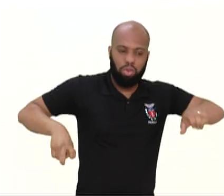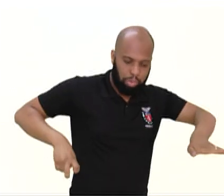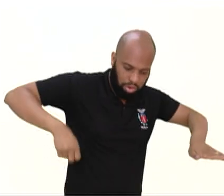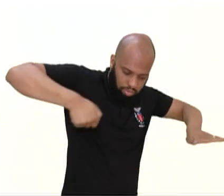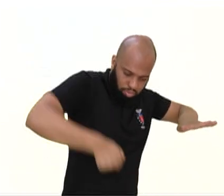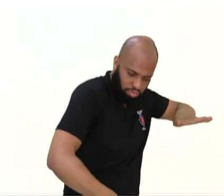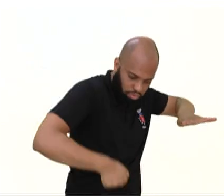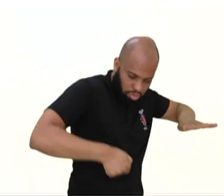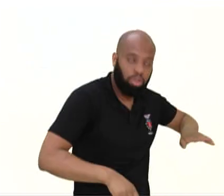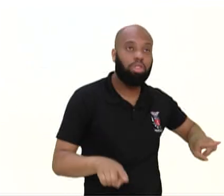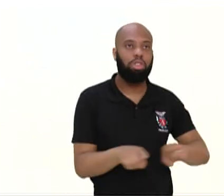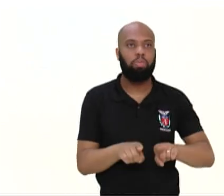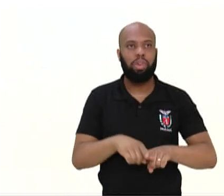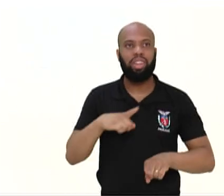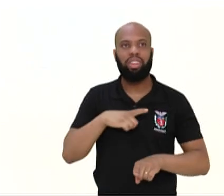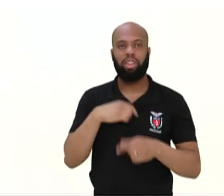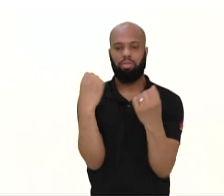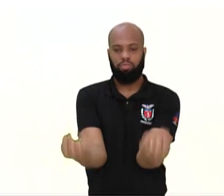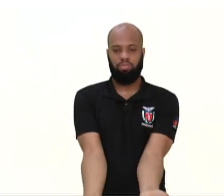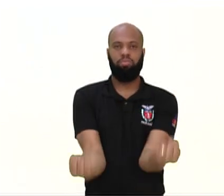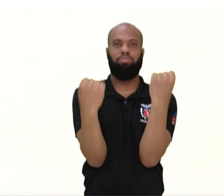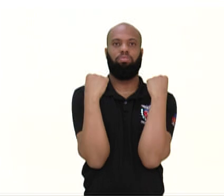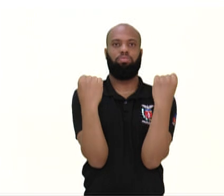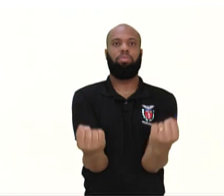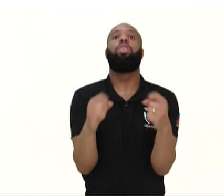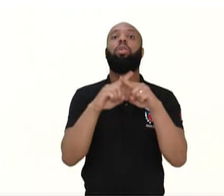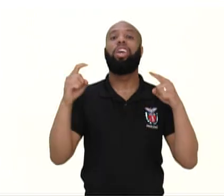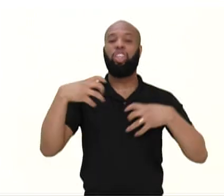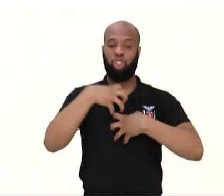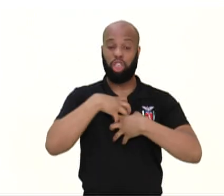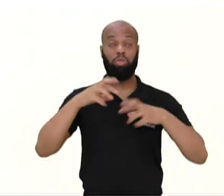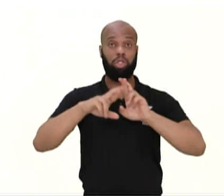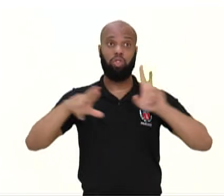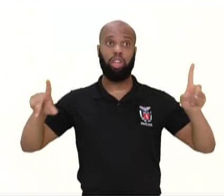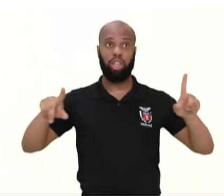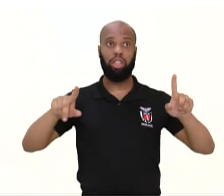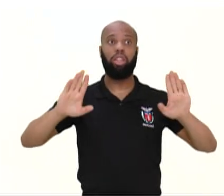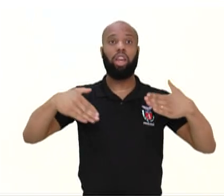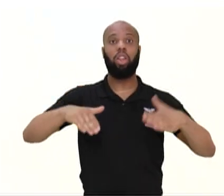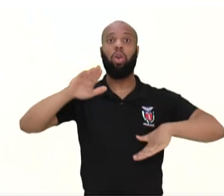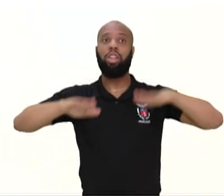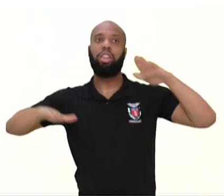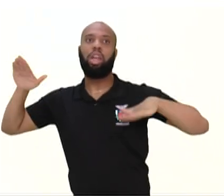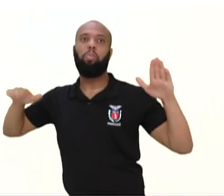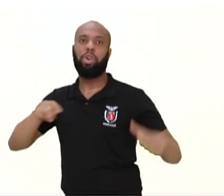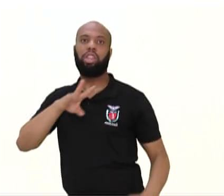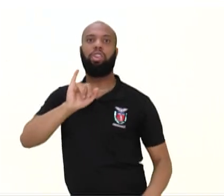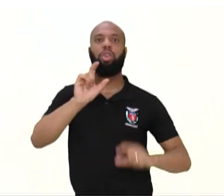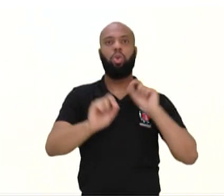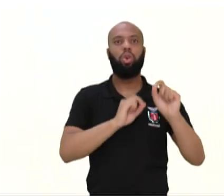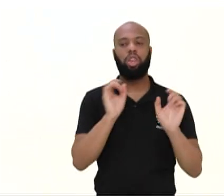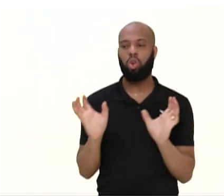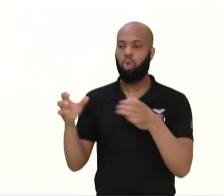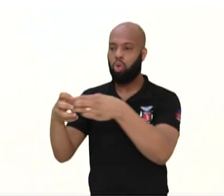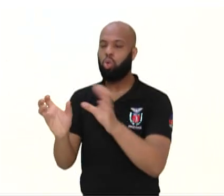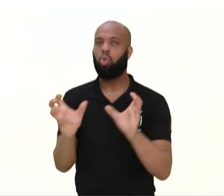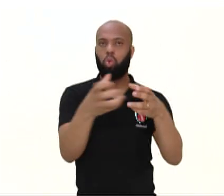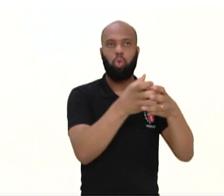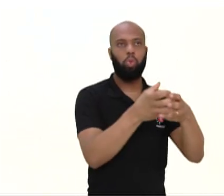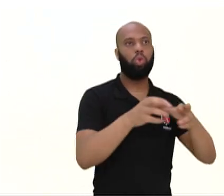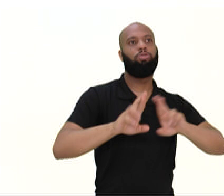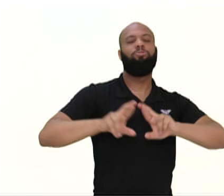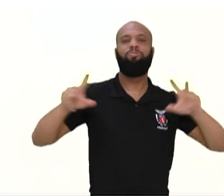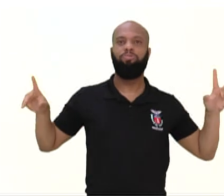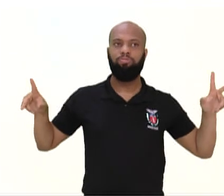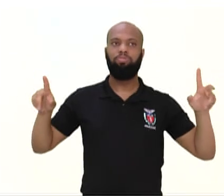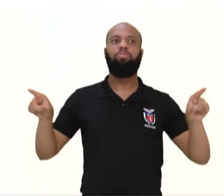lado direito também no banco. Observe que as posições são diferentes. Então, dependendo da posição, eu vou ativar um grupo de muscular diferente.